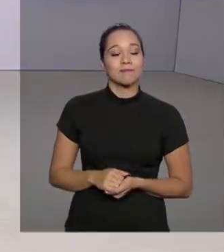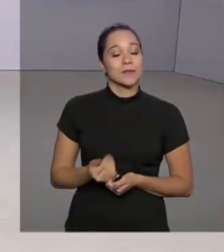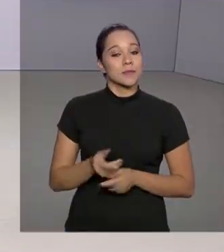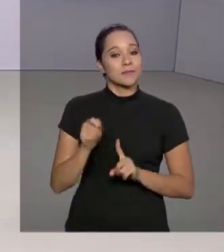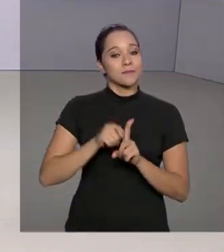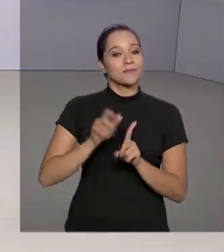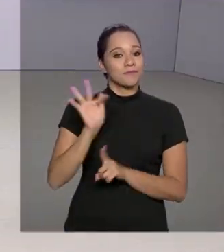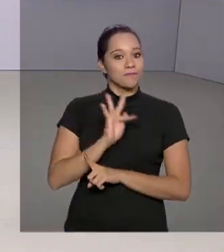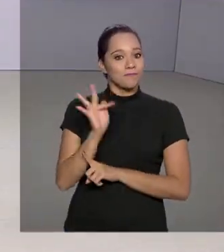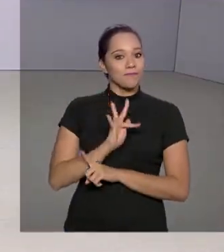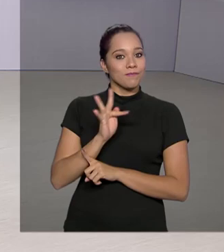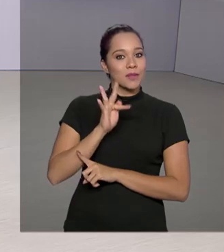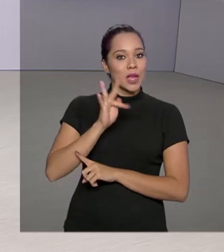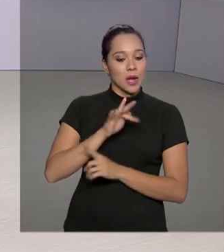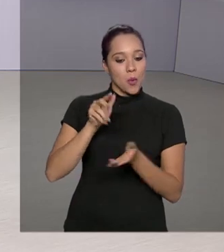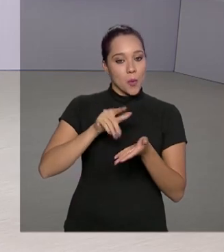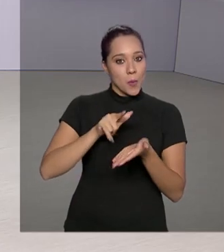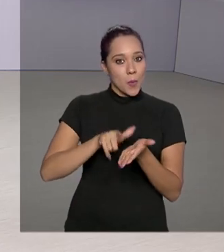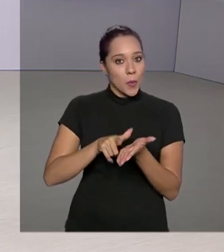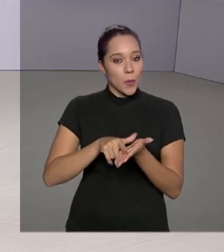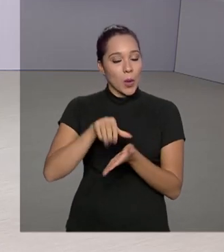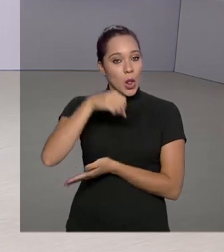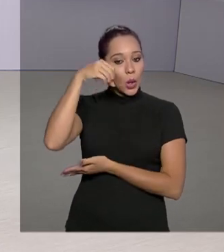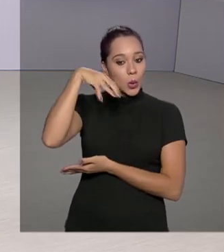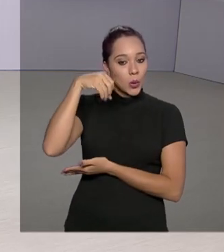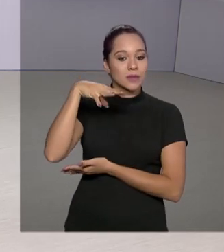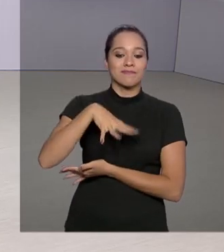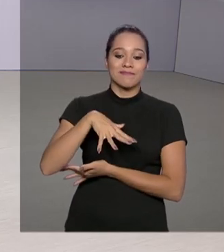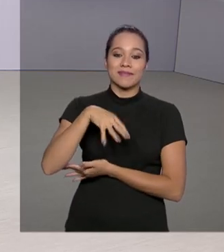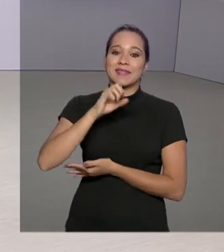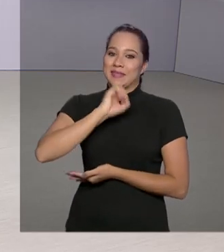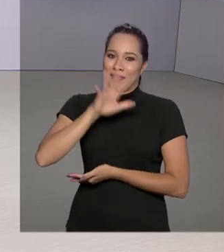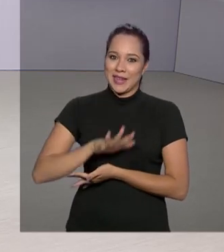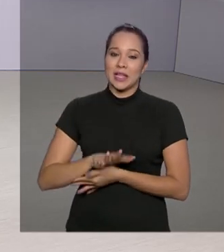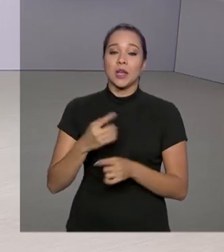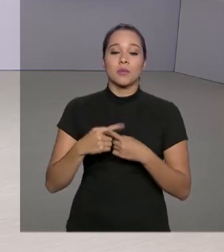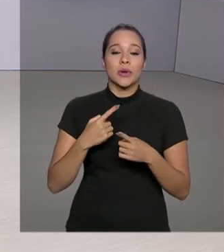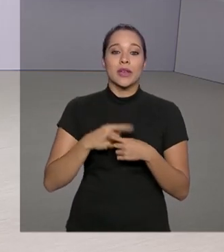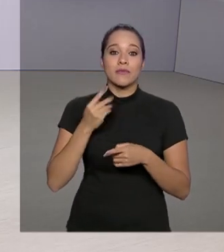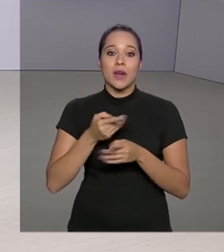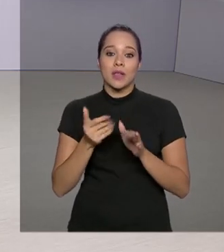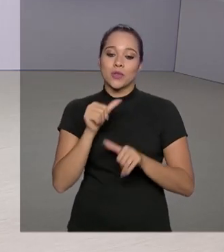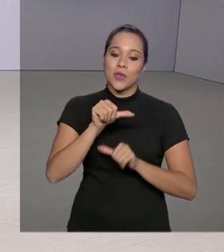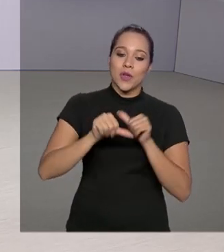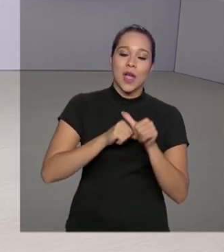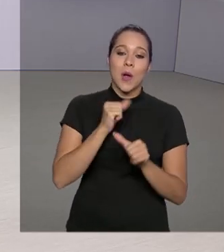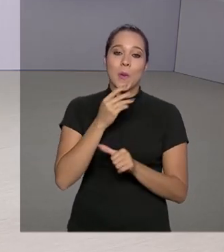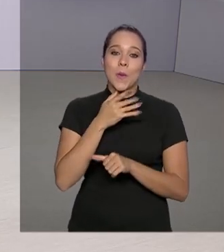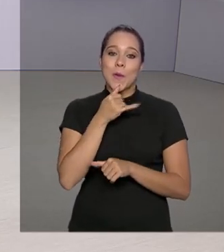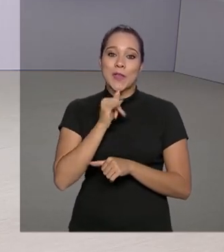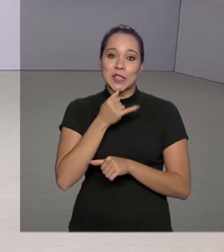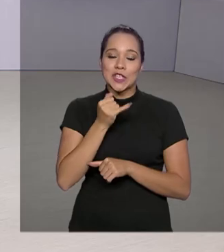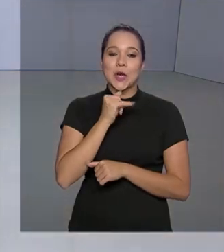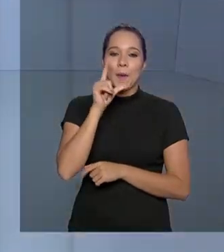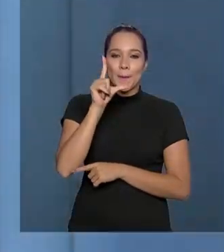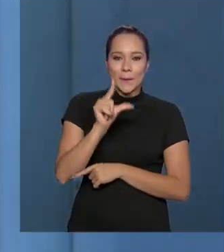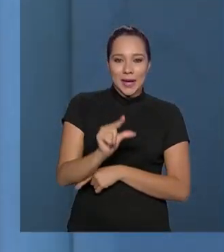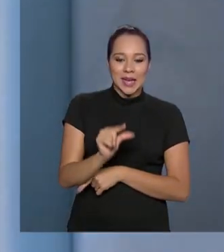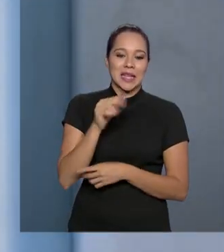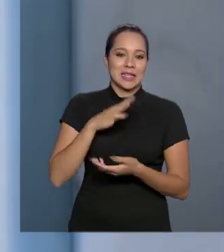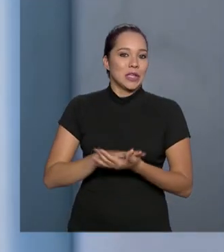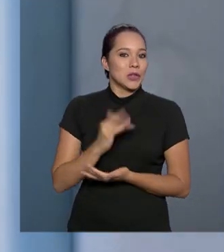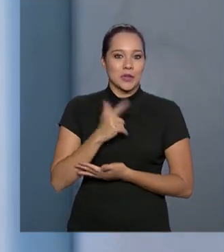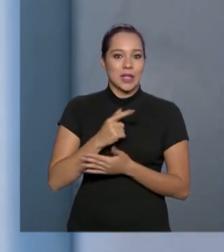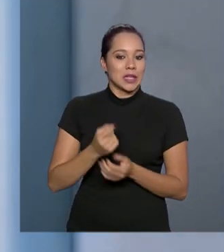fevereiro, a conta de luz vai ficar mais barata. Isso porque a bandeira tarifária será verde, ou seja, sem custo adicional para os